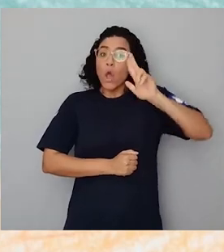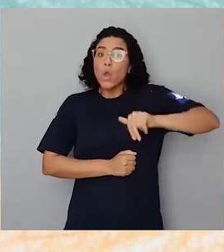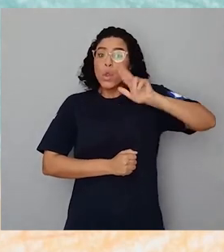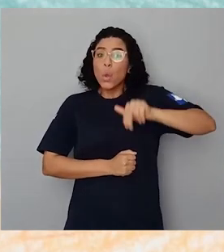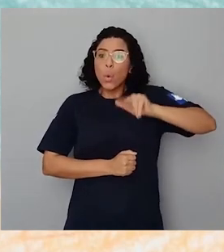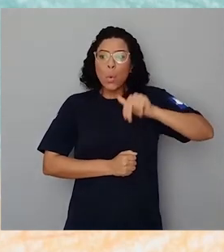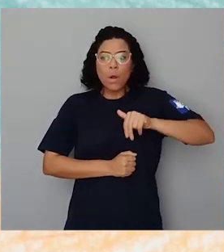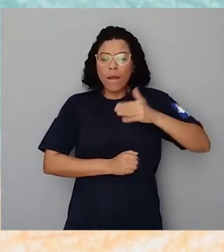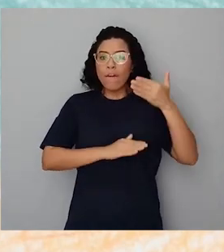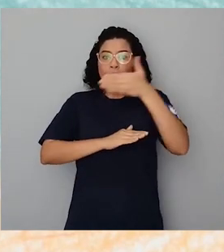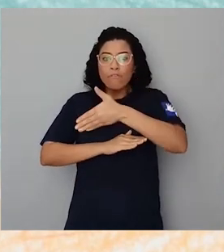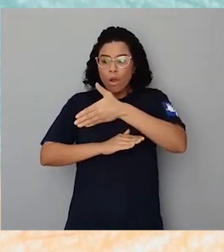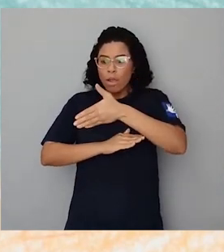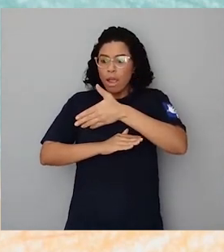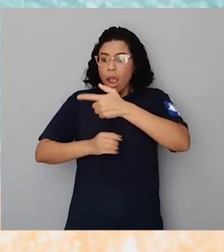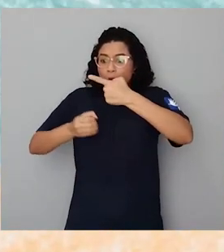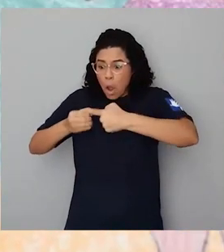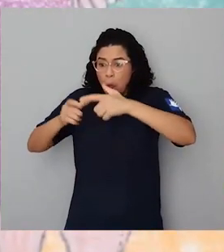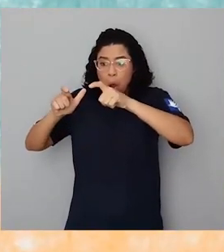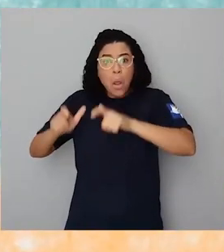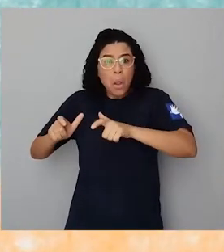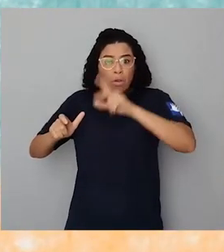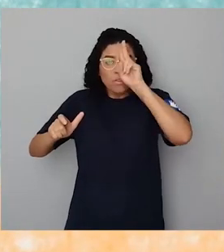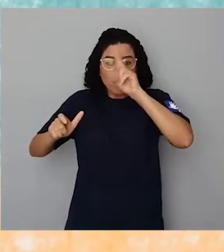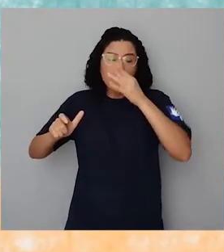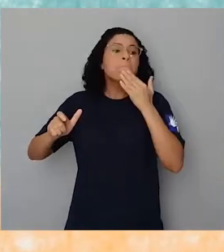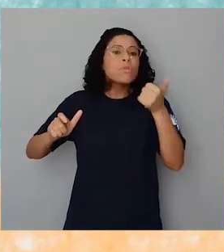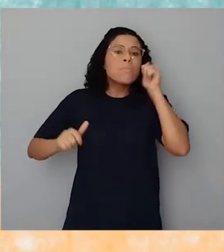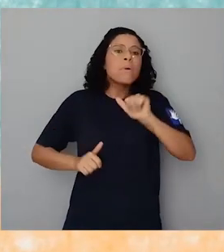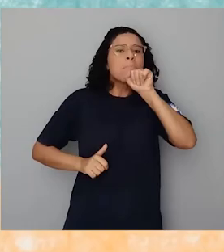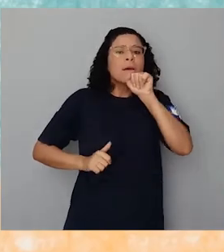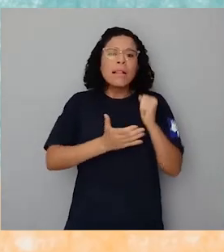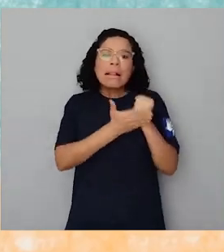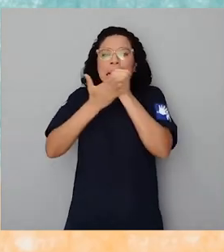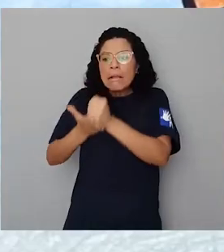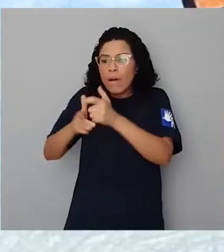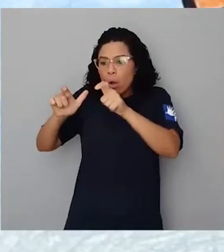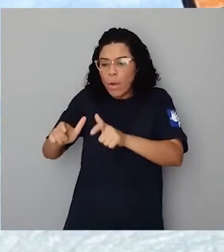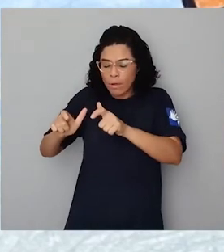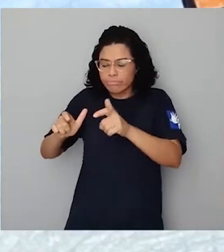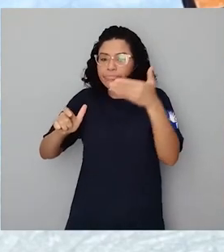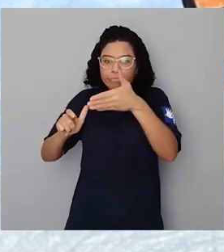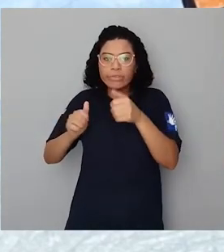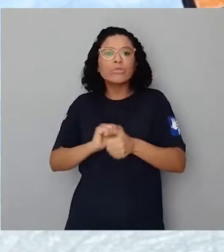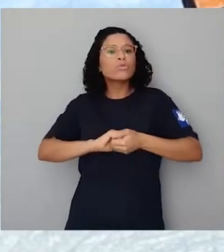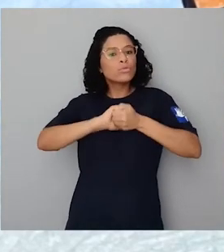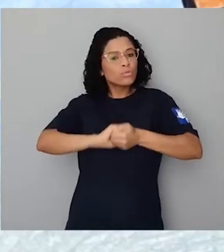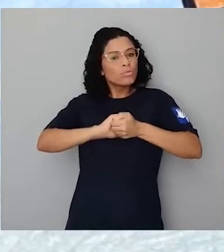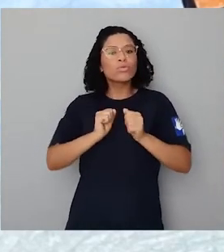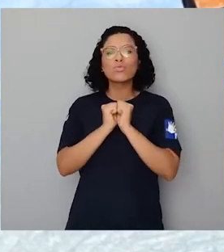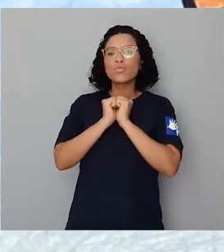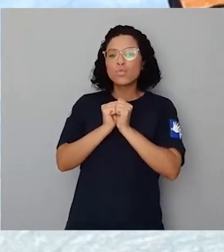Ele nunca tinha ido ao centro histórico. Um dia, esse menino pediu a sua mãe que levasse até lá. E eles foram. Pegaram